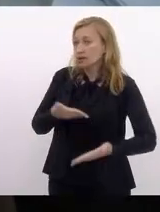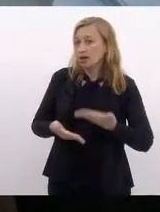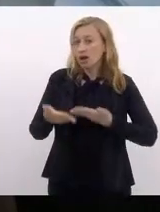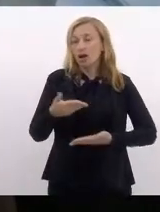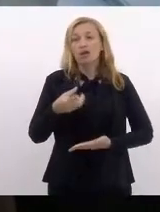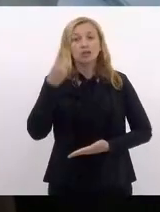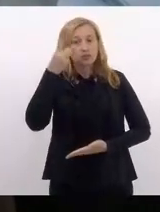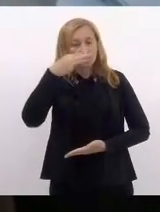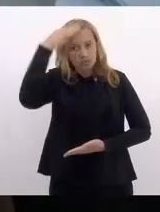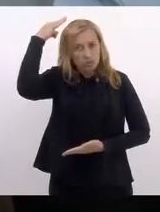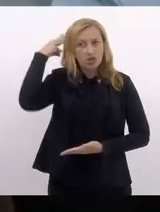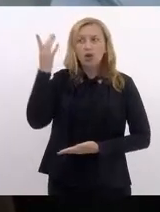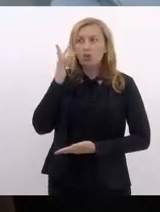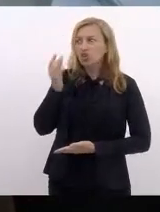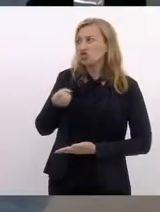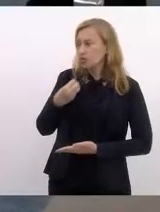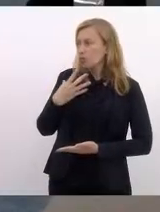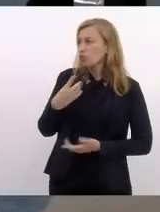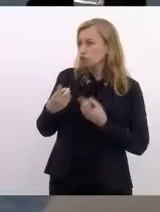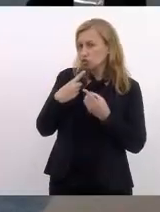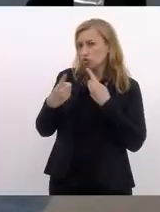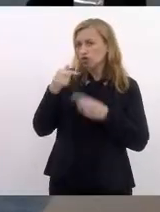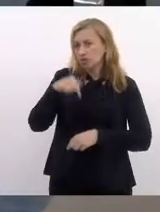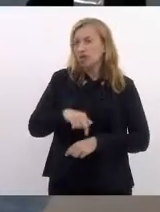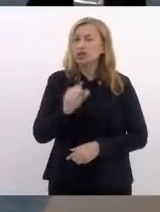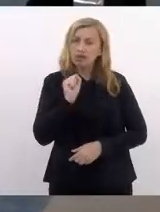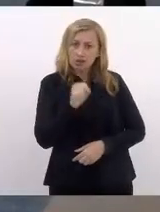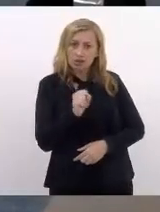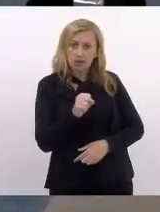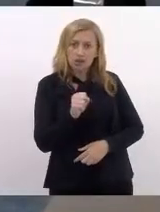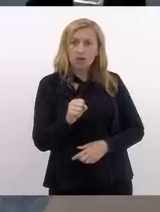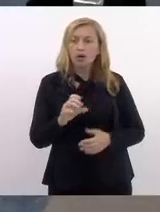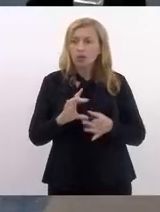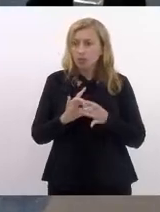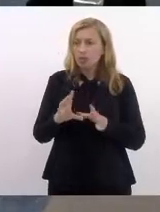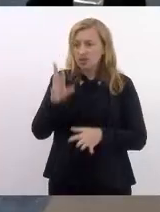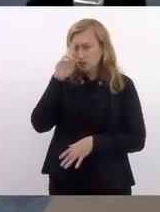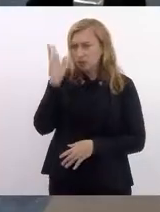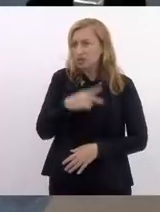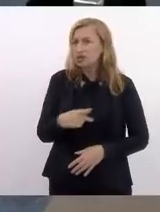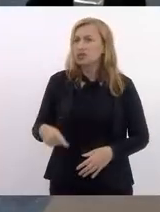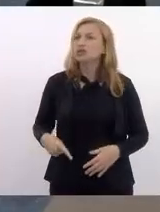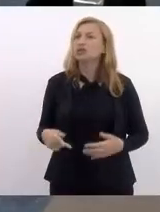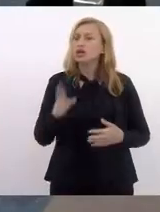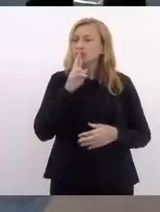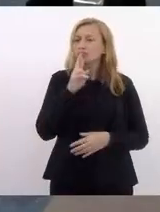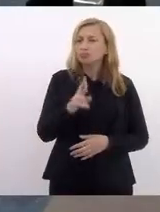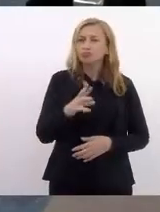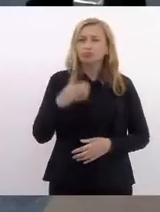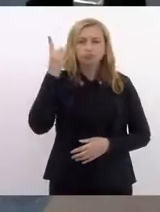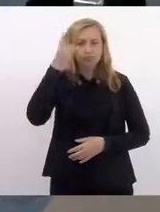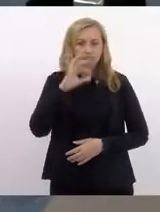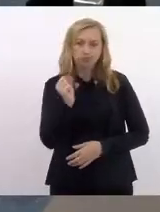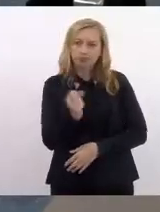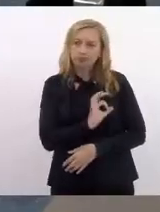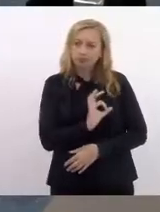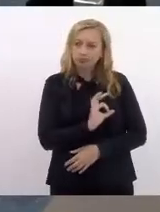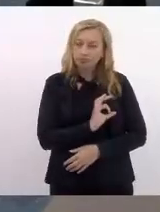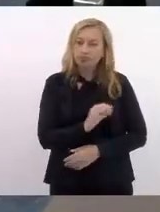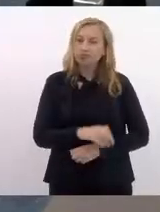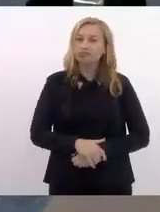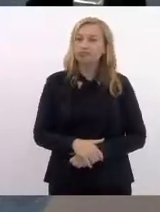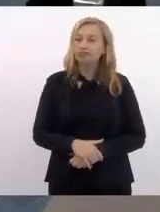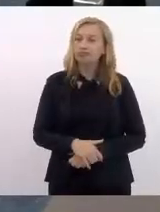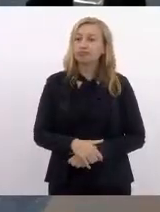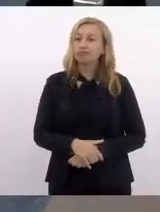decisão na acho que é legítimo isso aqui eu me permiti presente que eu responder deputada Marta Rocha sim com